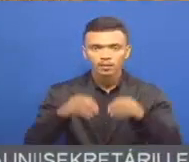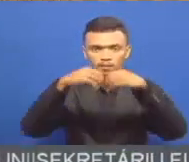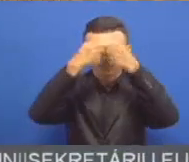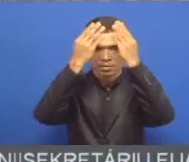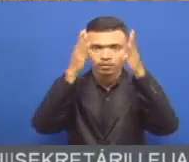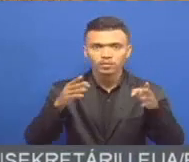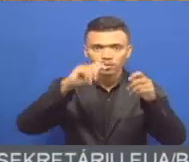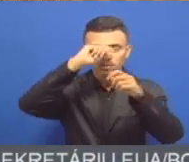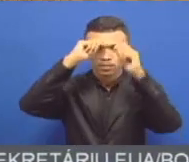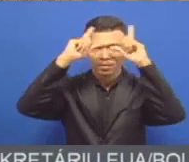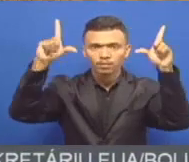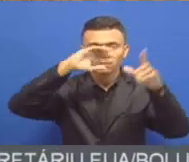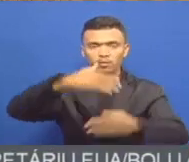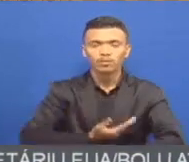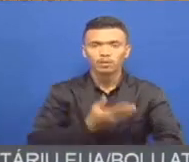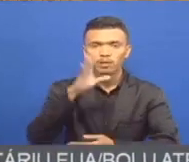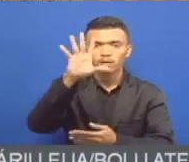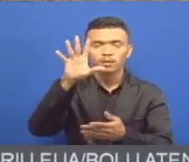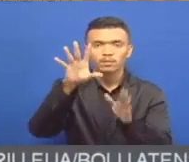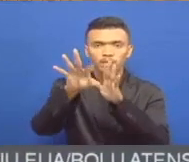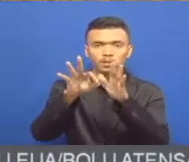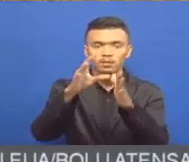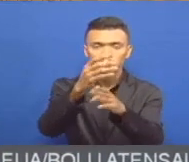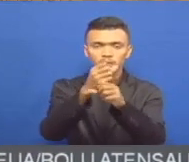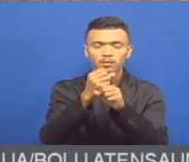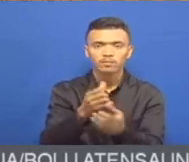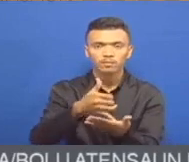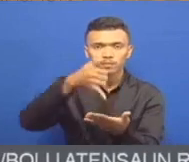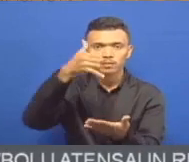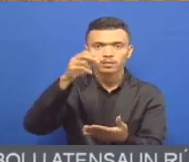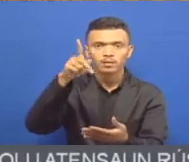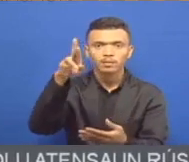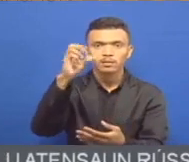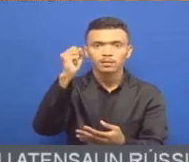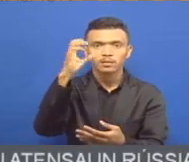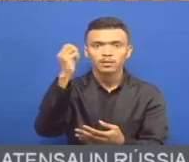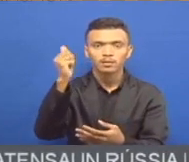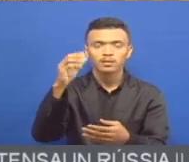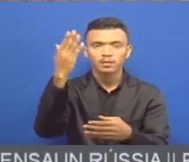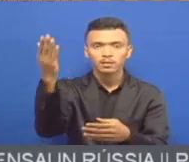Profesor timaruang na ang lima sa ibasimu premio Prinsesa Mahachakri iha Thailandia.